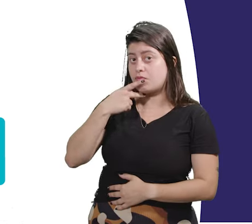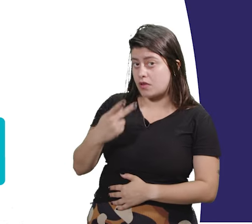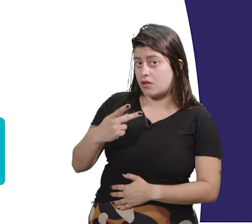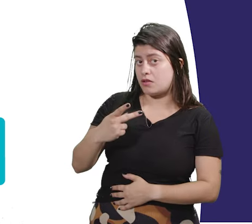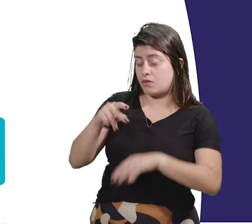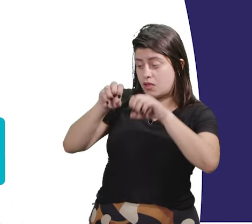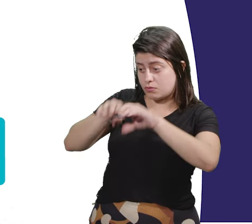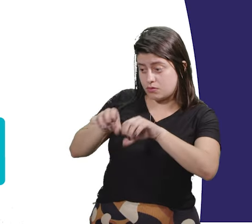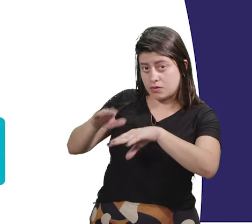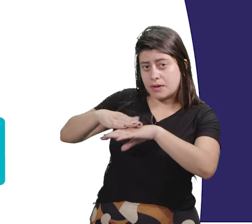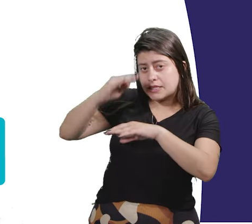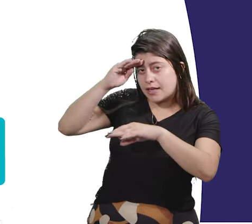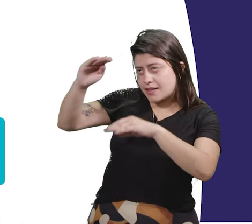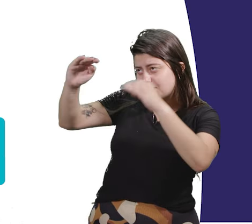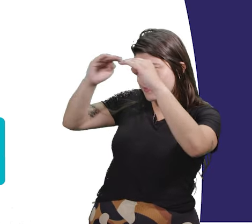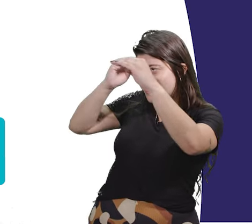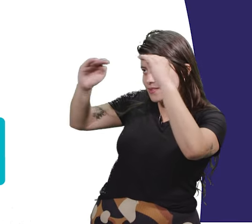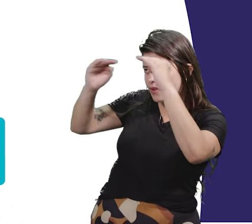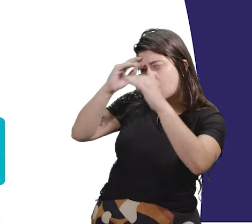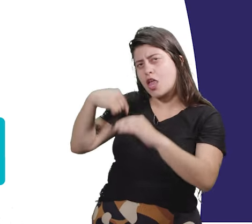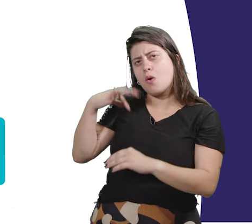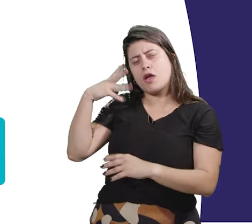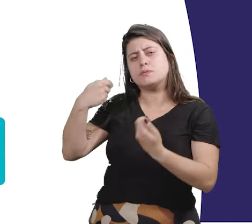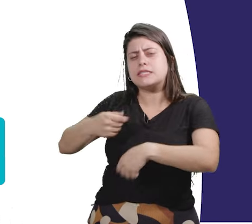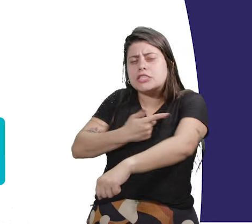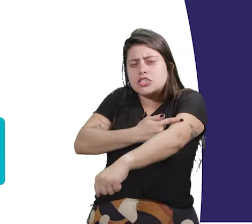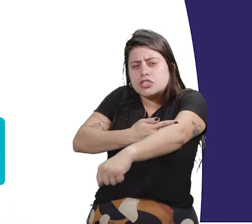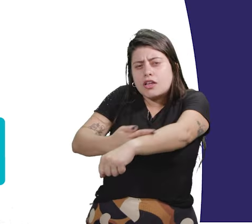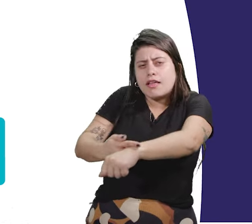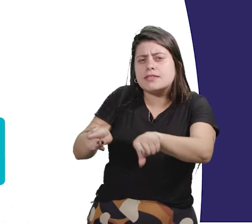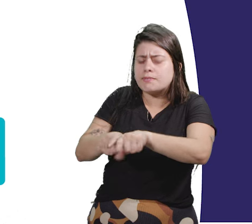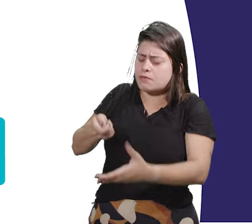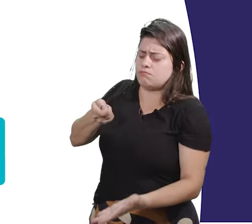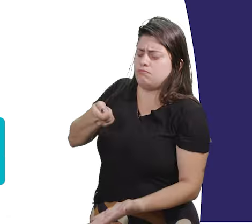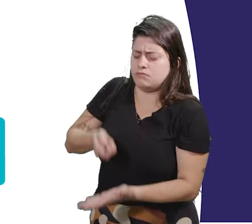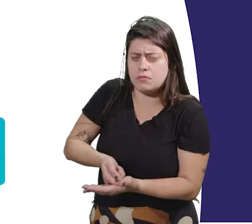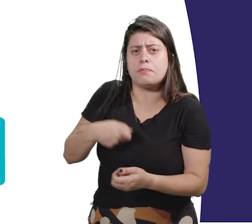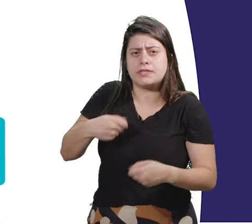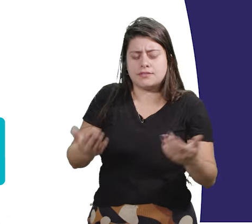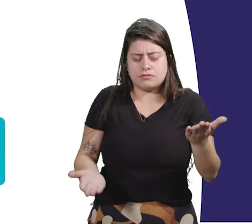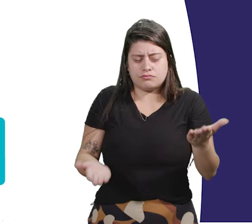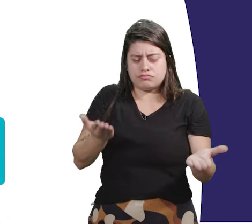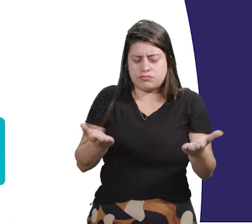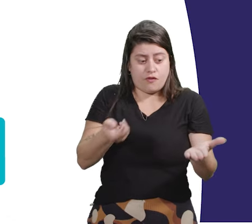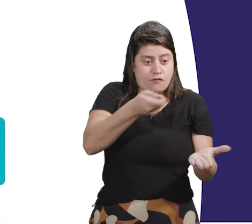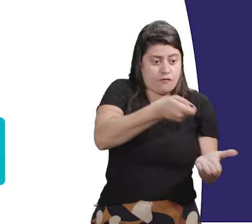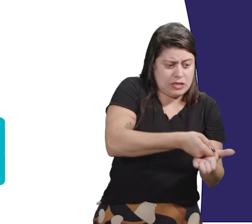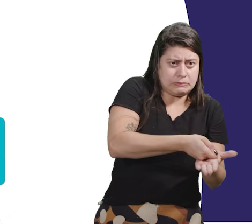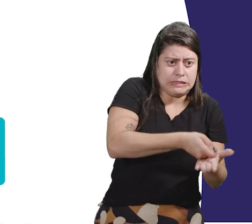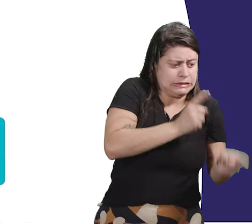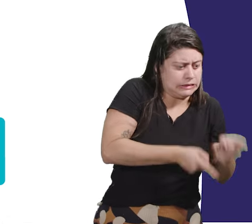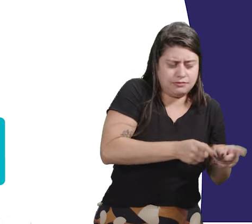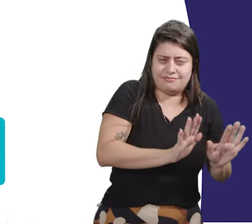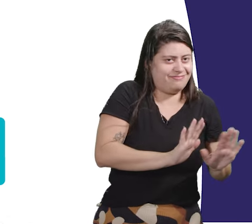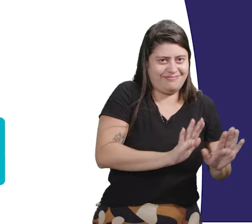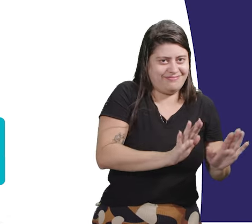interessante que haja firmeza e gentileza. Nós precisamos buscar um equilíbrio, ser firme sem ser duro demais